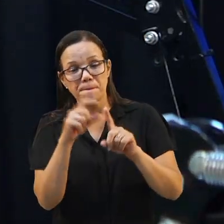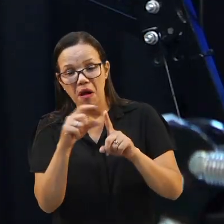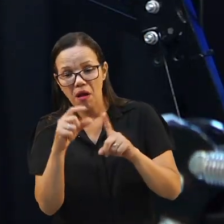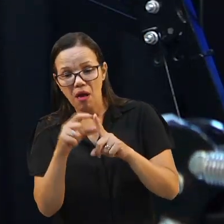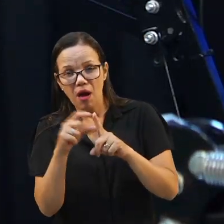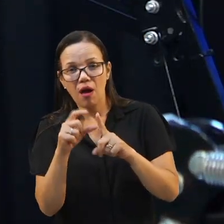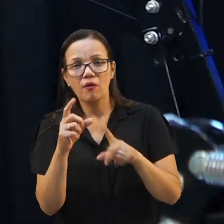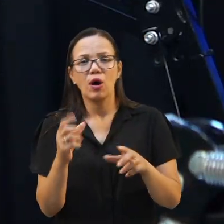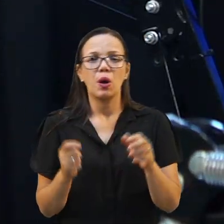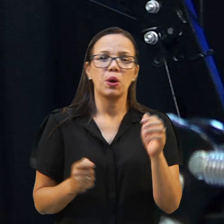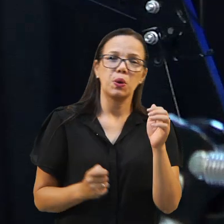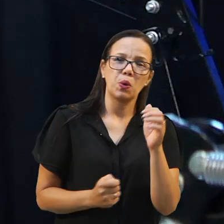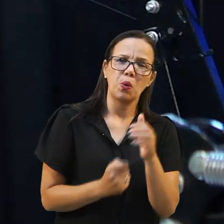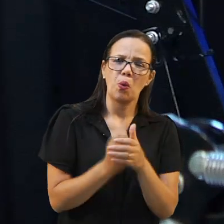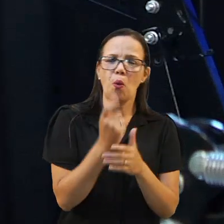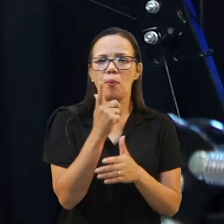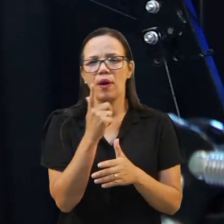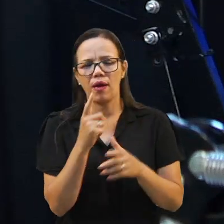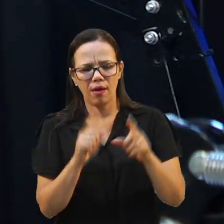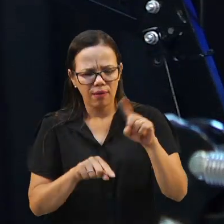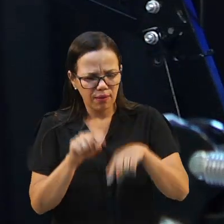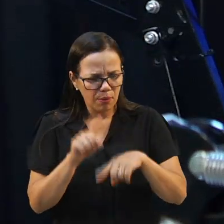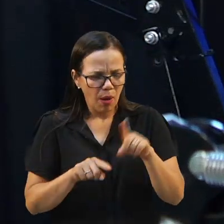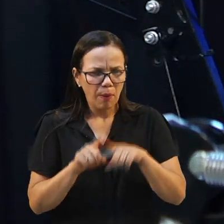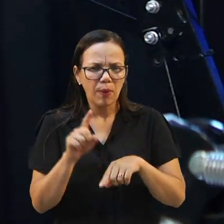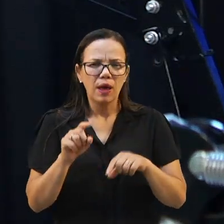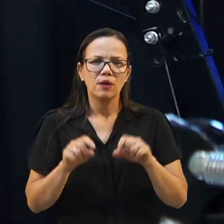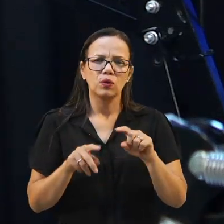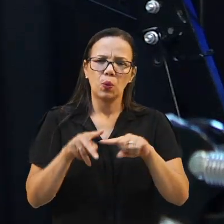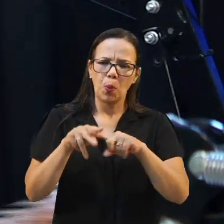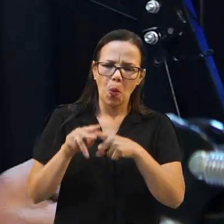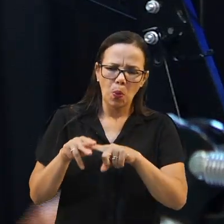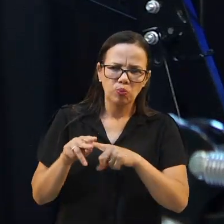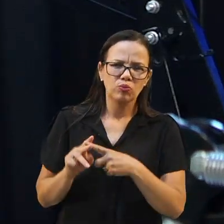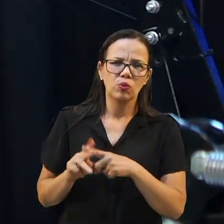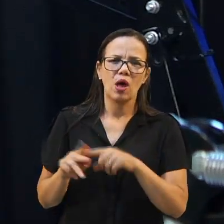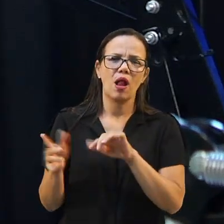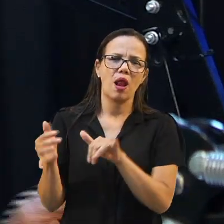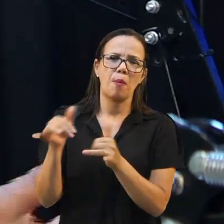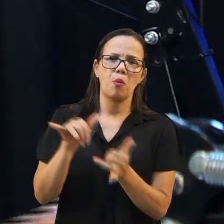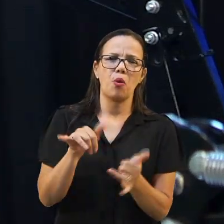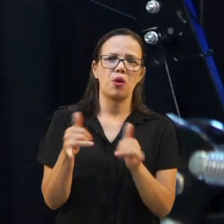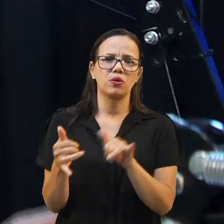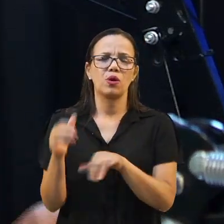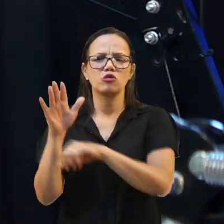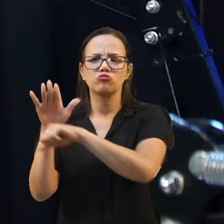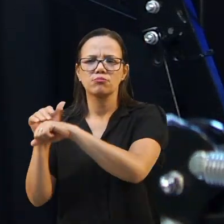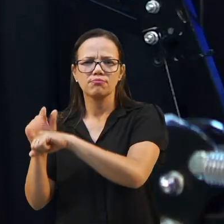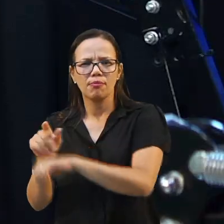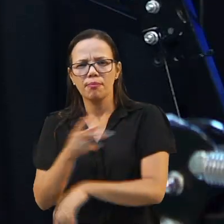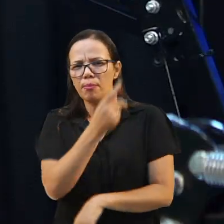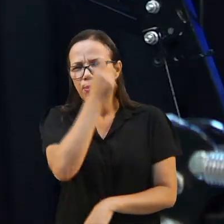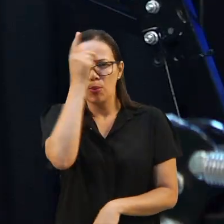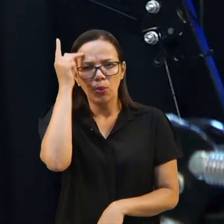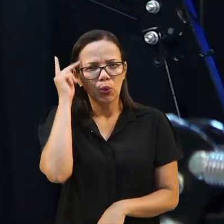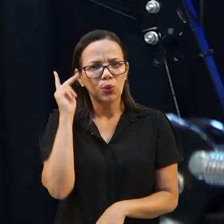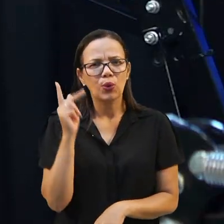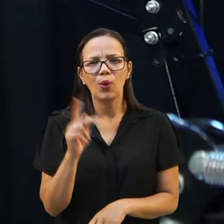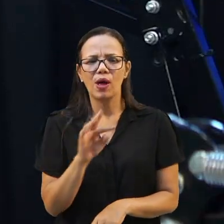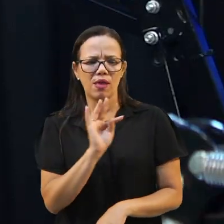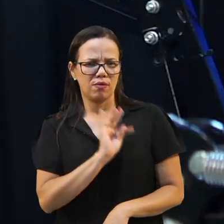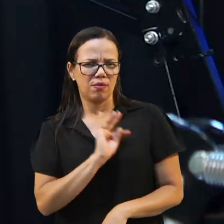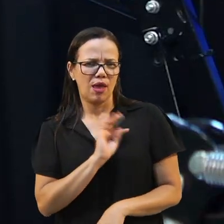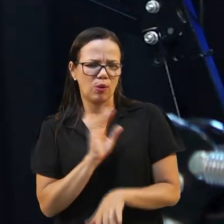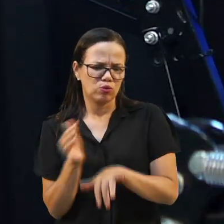laboratório, comprar equipamentos e fazer todo o processo. Contratar gente para técnicos de